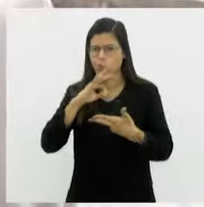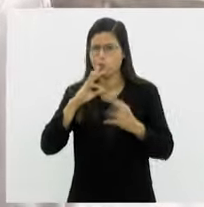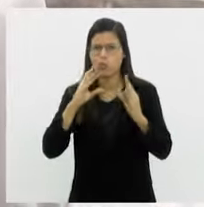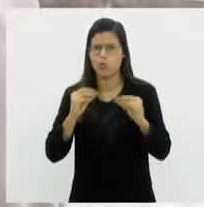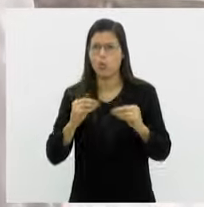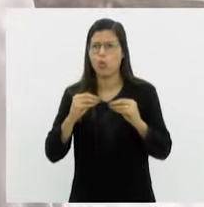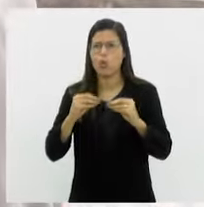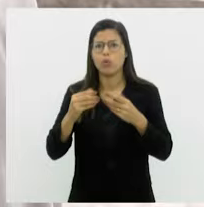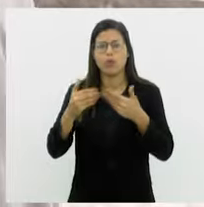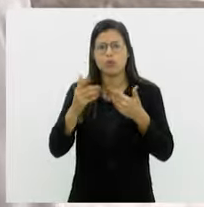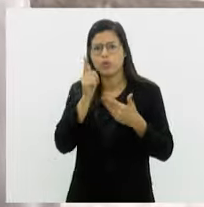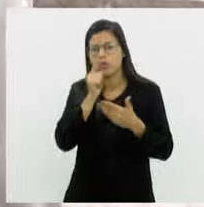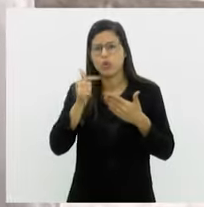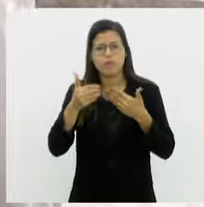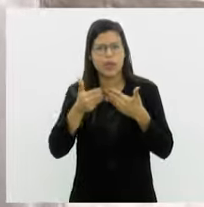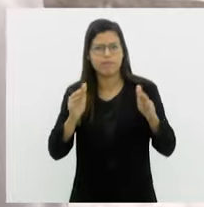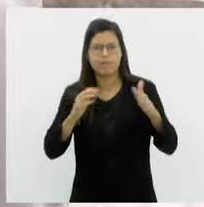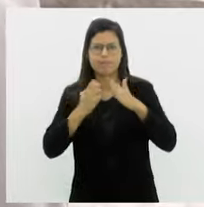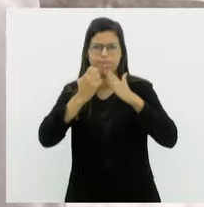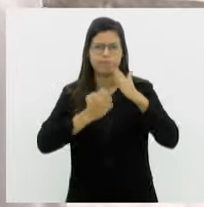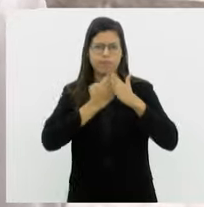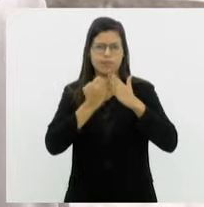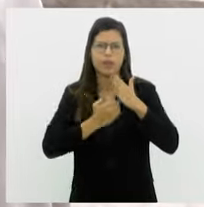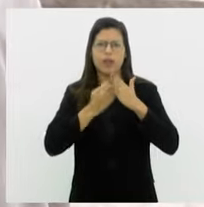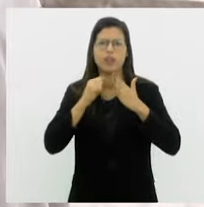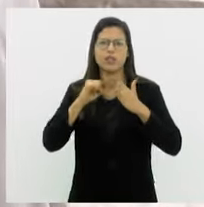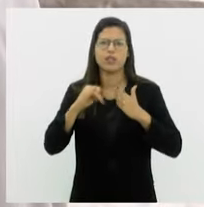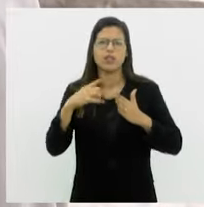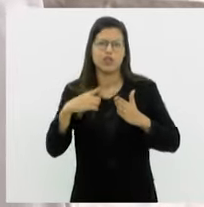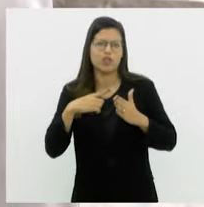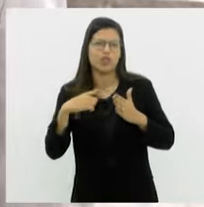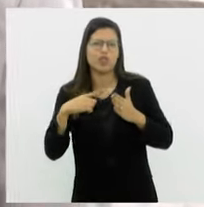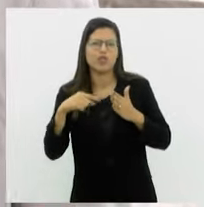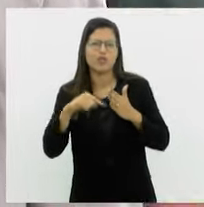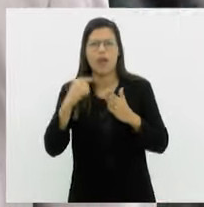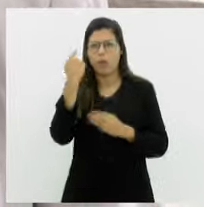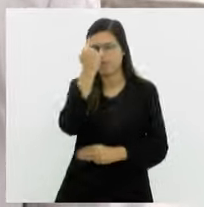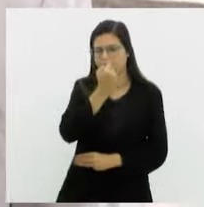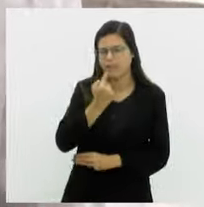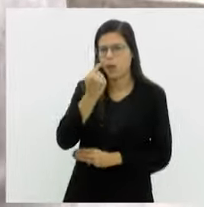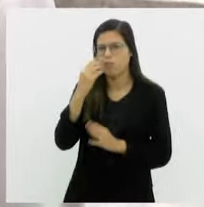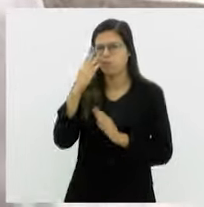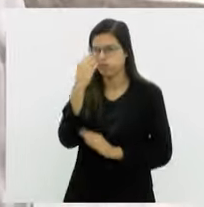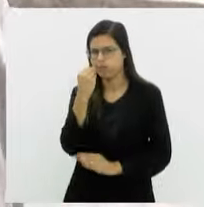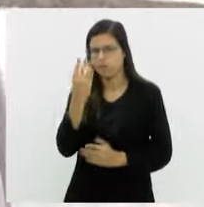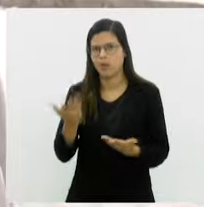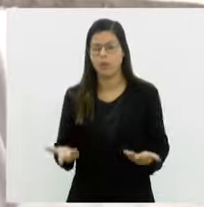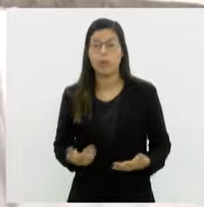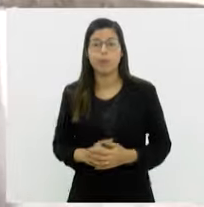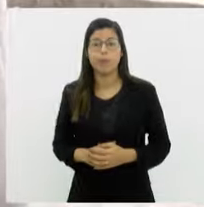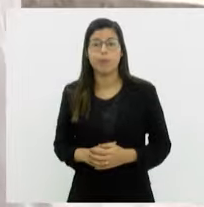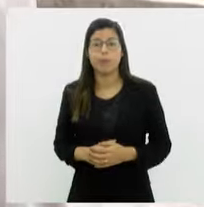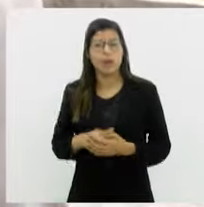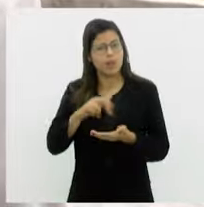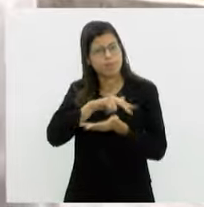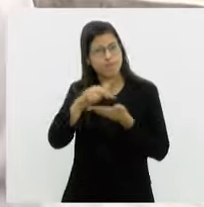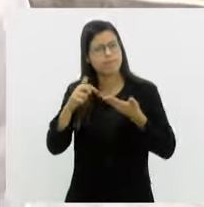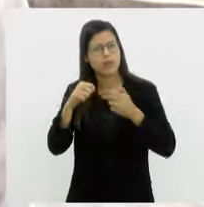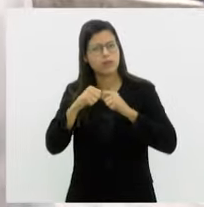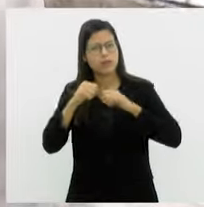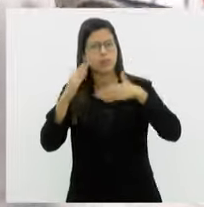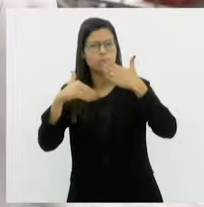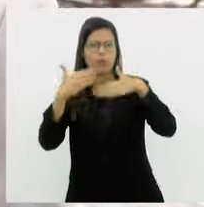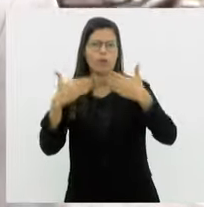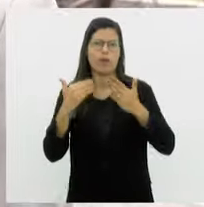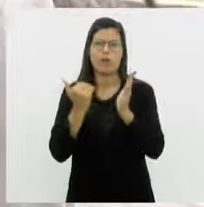de qualquer parte do mundo, desde que seja através do BioValid, entende? Então, são essas coisas que a gente vem desenvolvendo cada